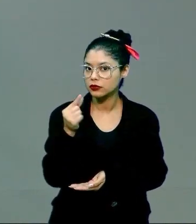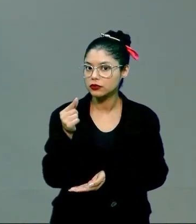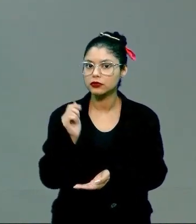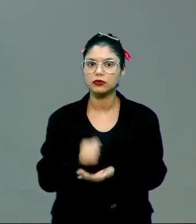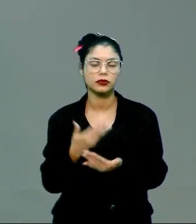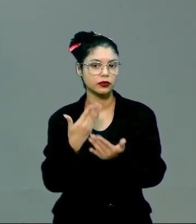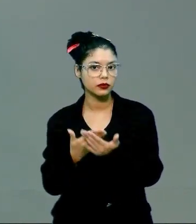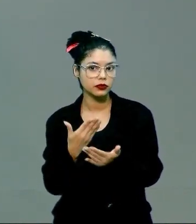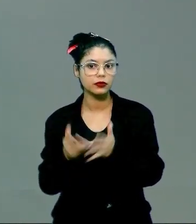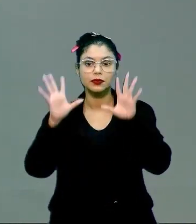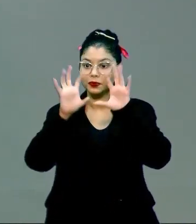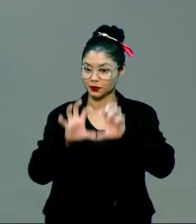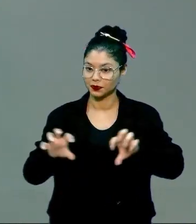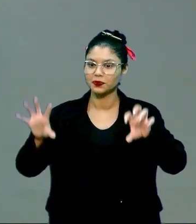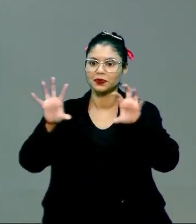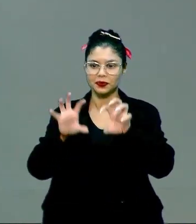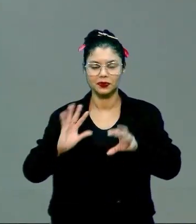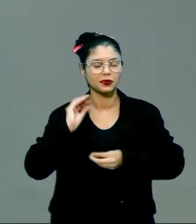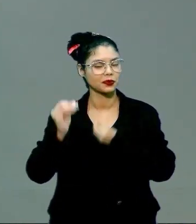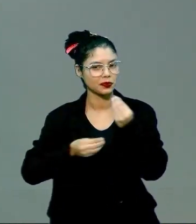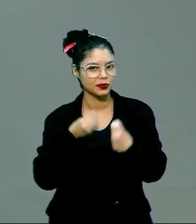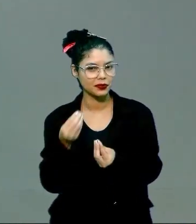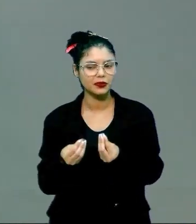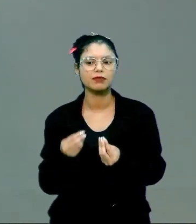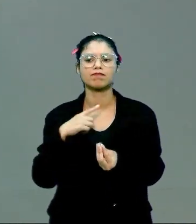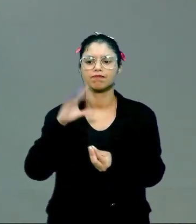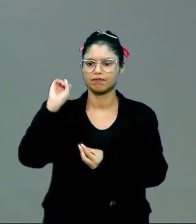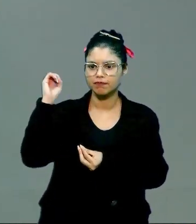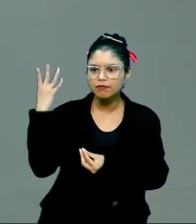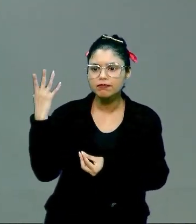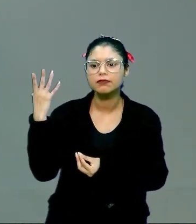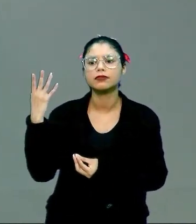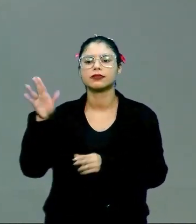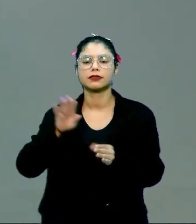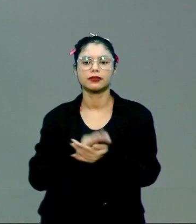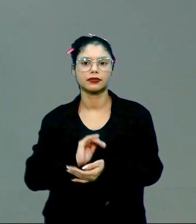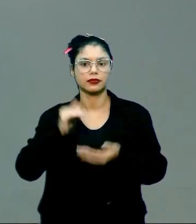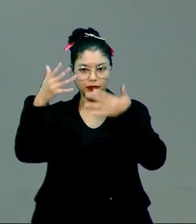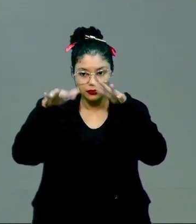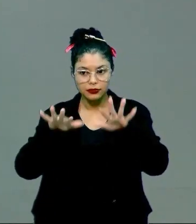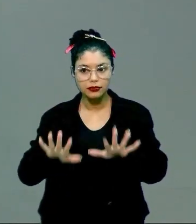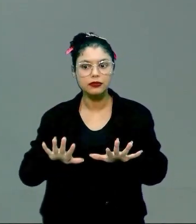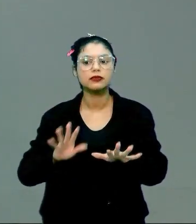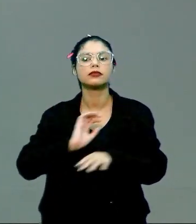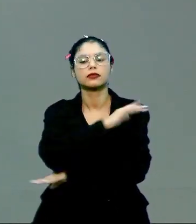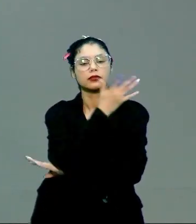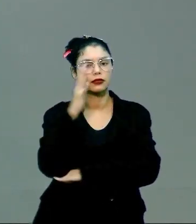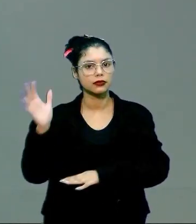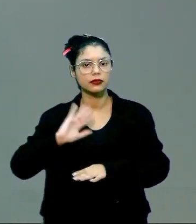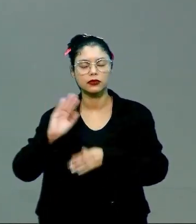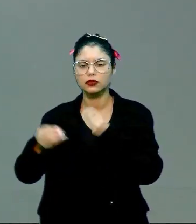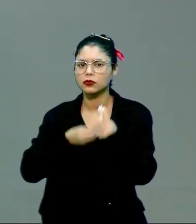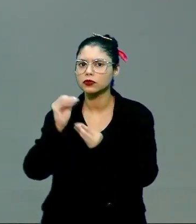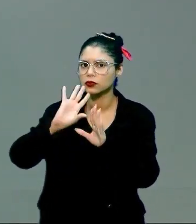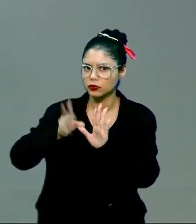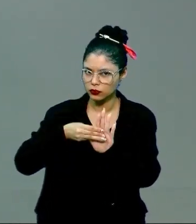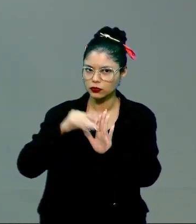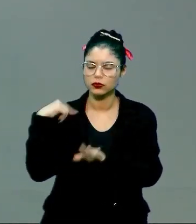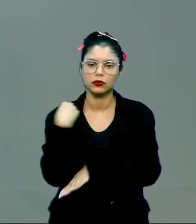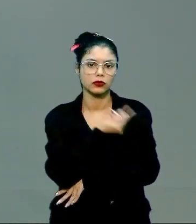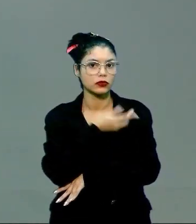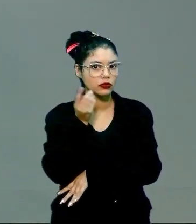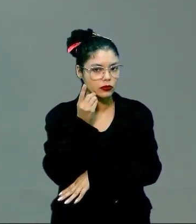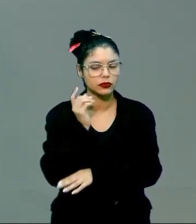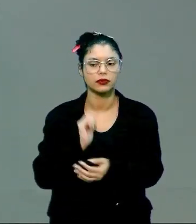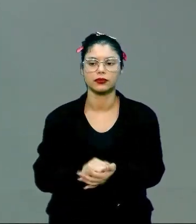sobre o estudo dos gases, como que os gases se comportam na natureza, quais suas variáveis, como que ele é aplicado no nosso dia a